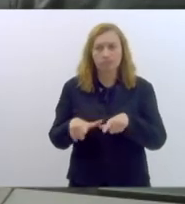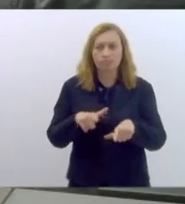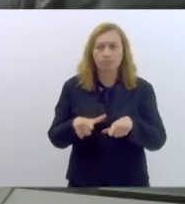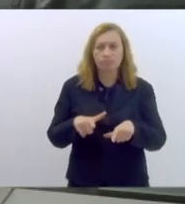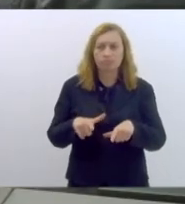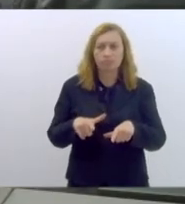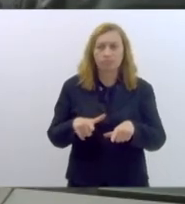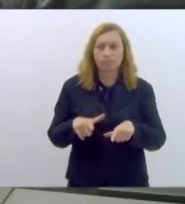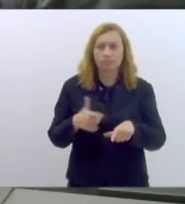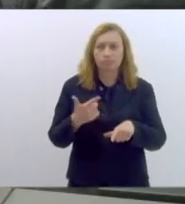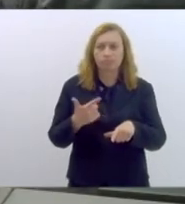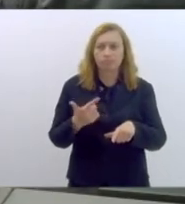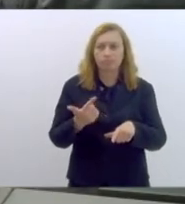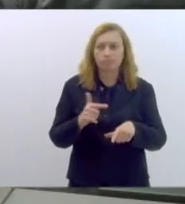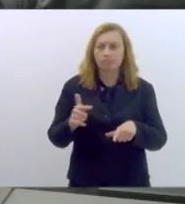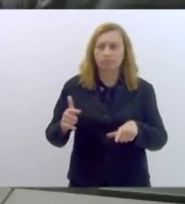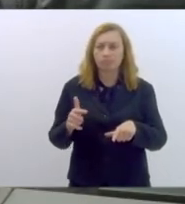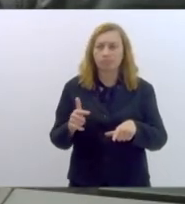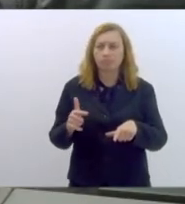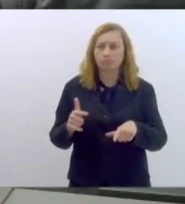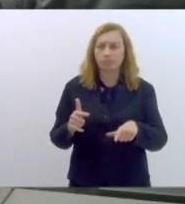não estão com uma situação